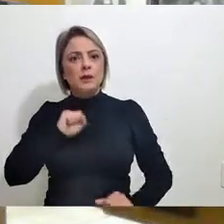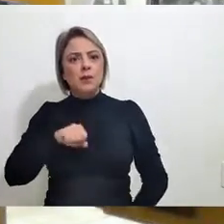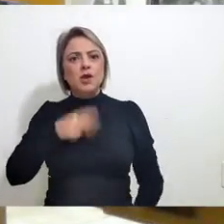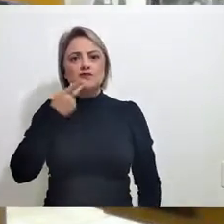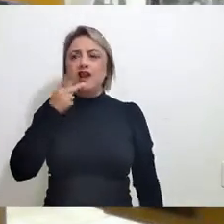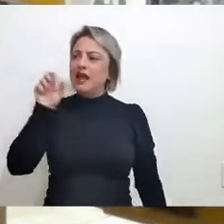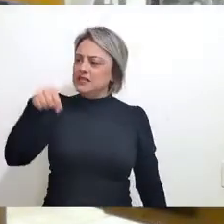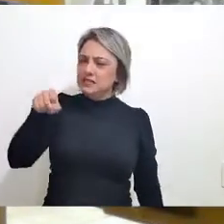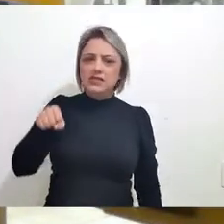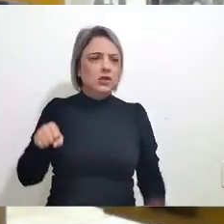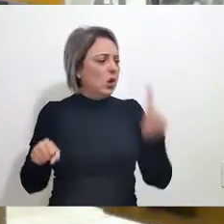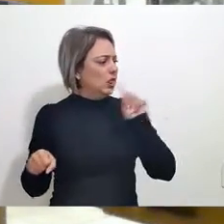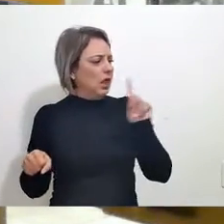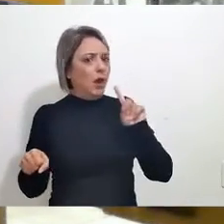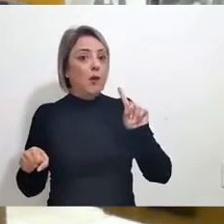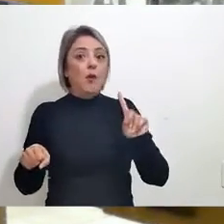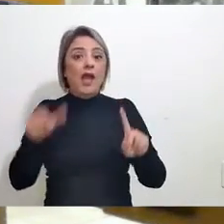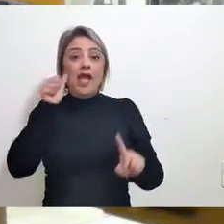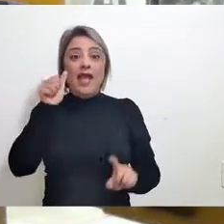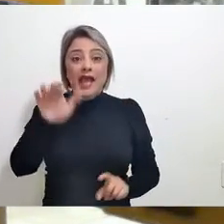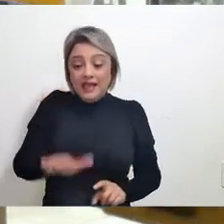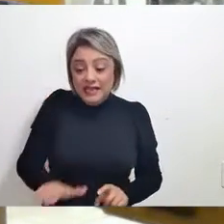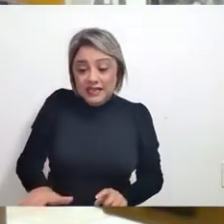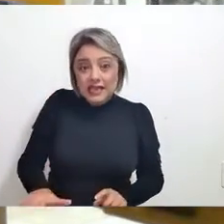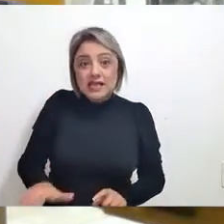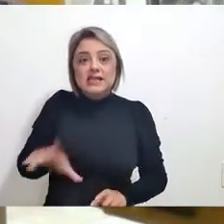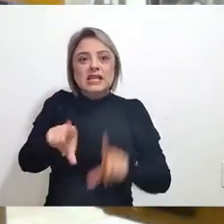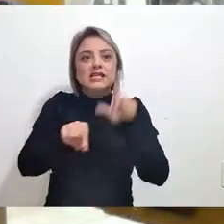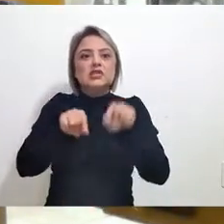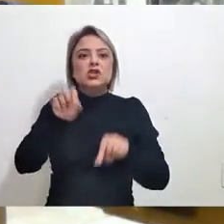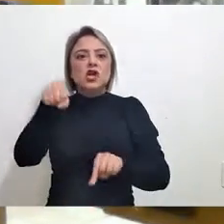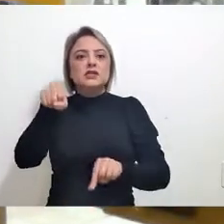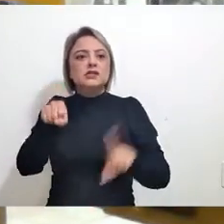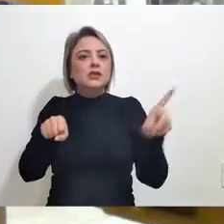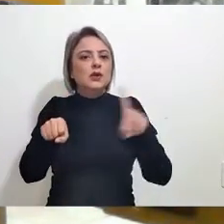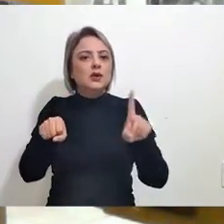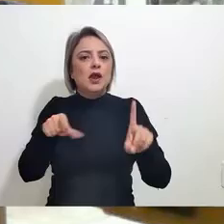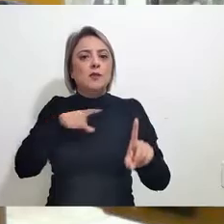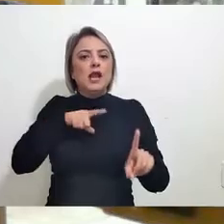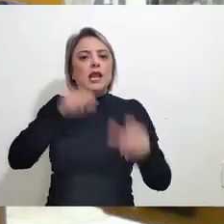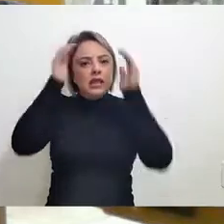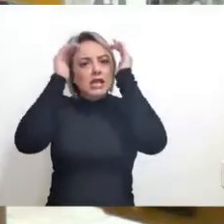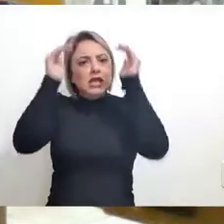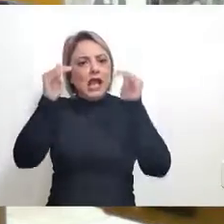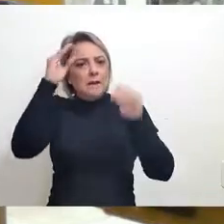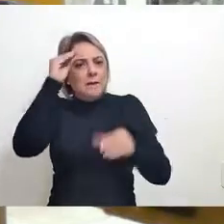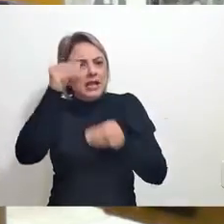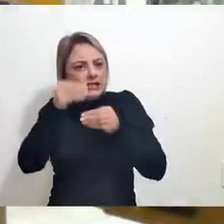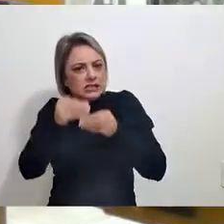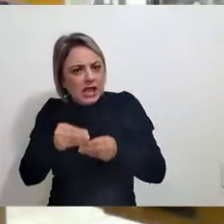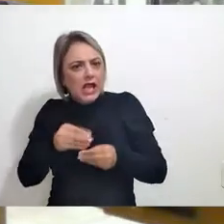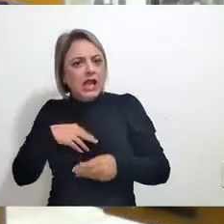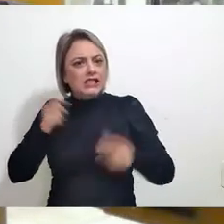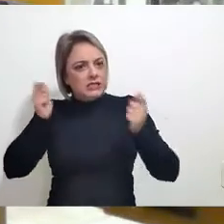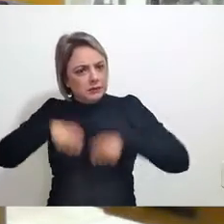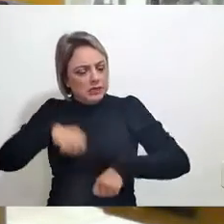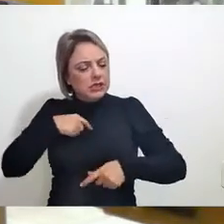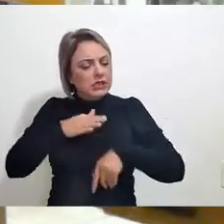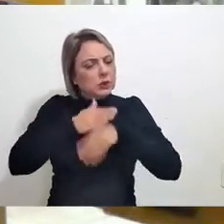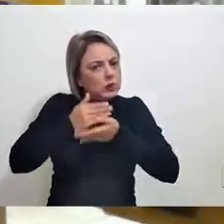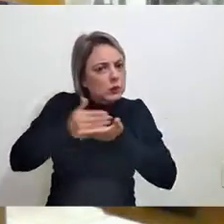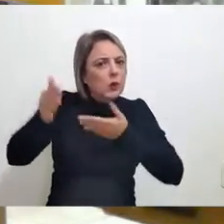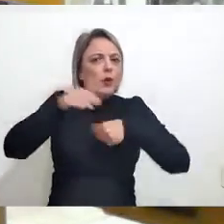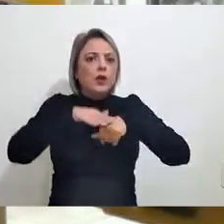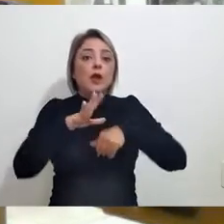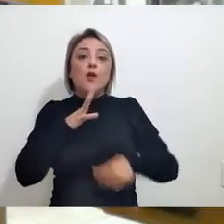que o abusador rouba não é simplesmente a virgindade da criança, é a infância, é a